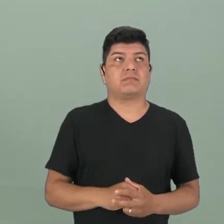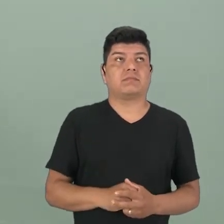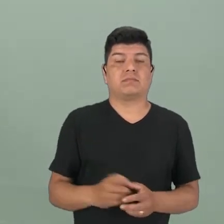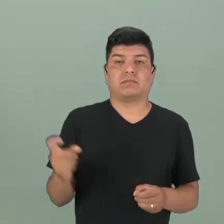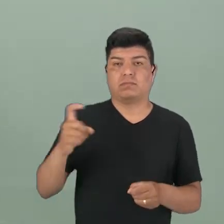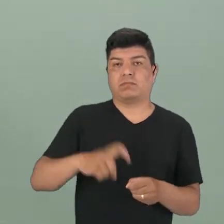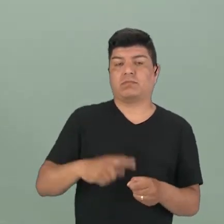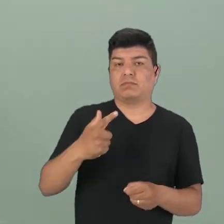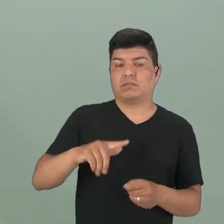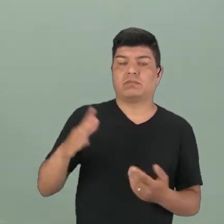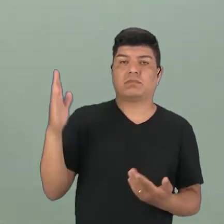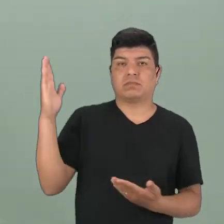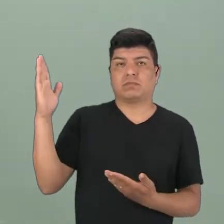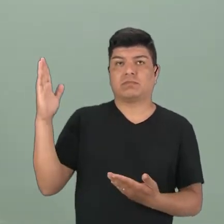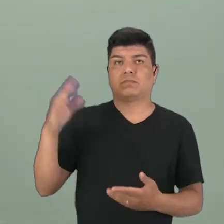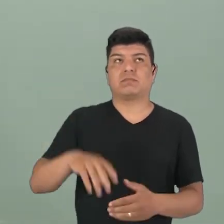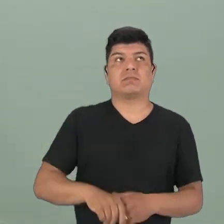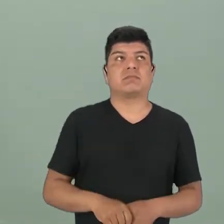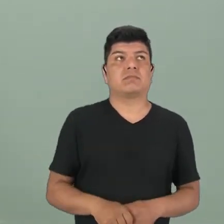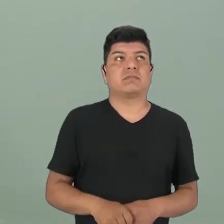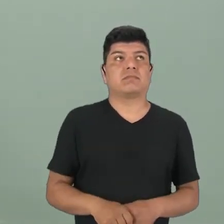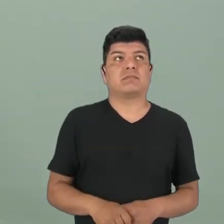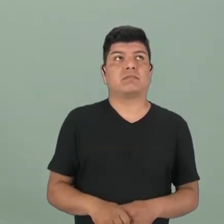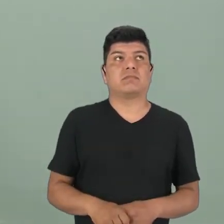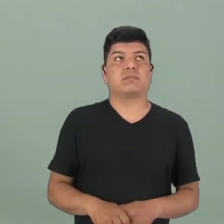novo para 1 metro. Eita, até